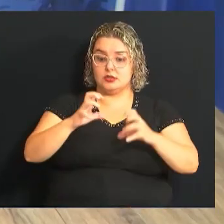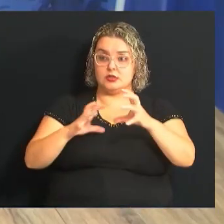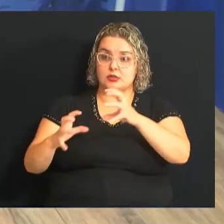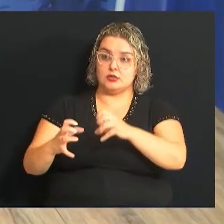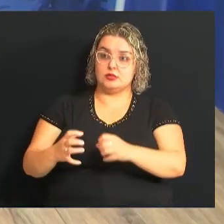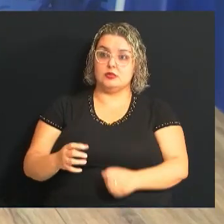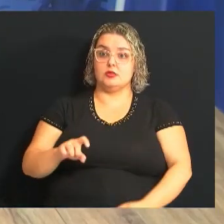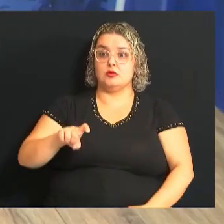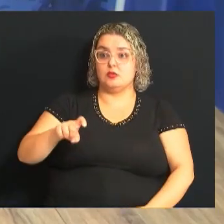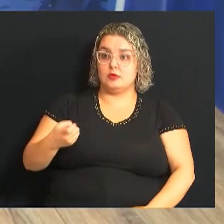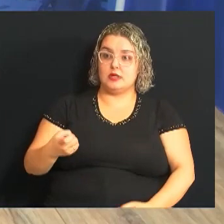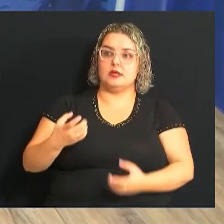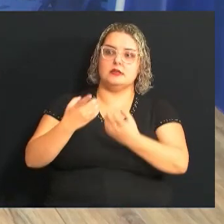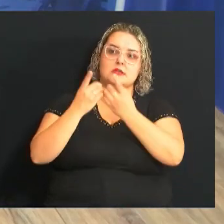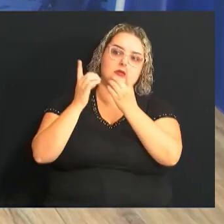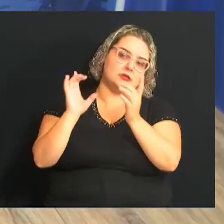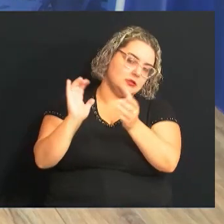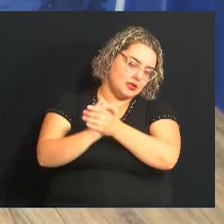ex-casais, Dora?